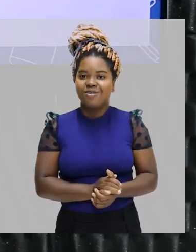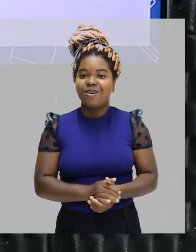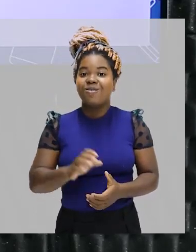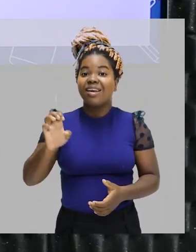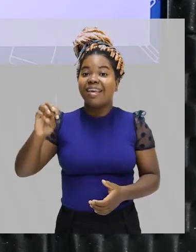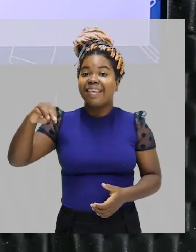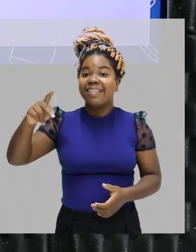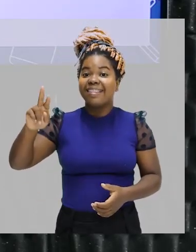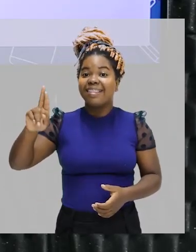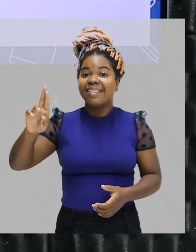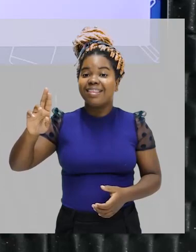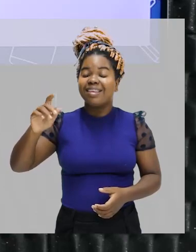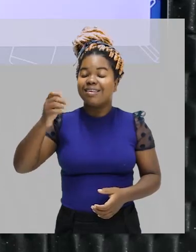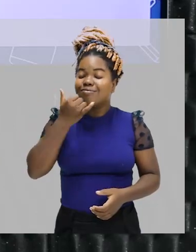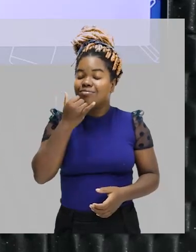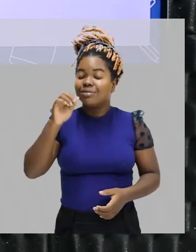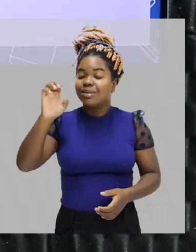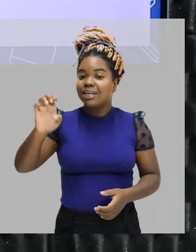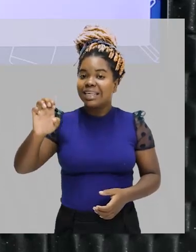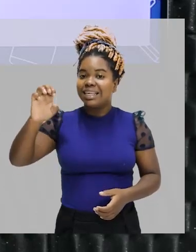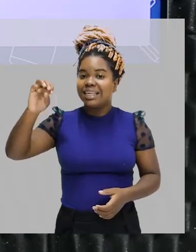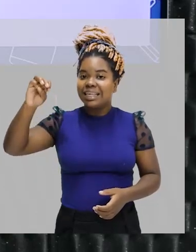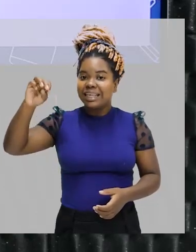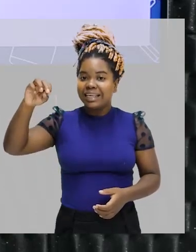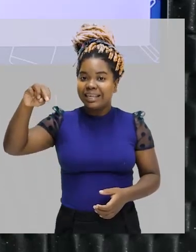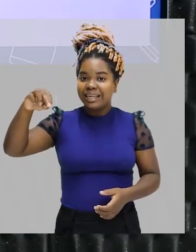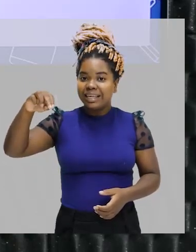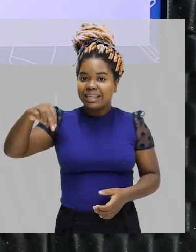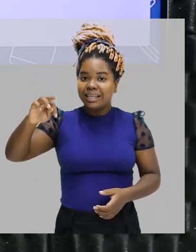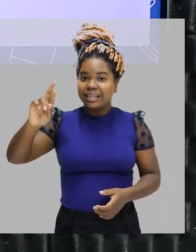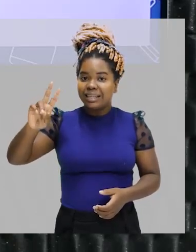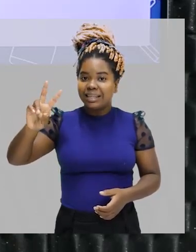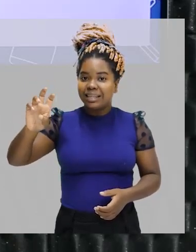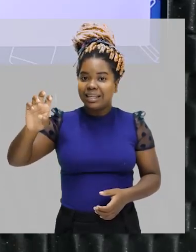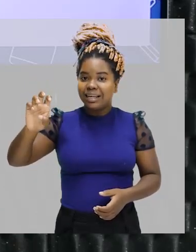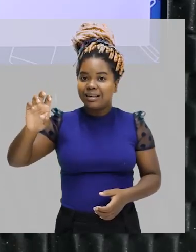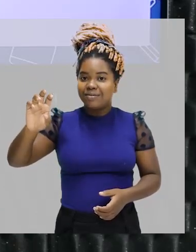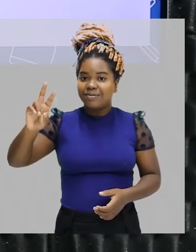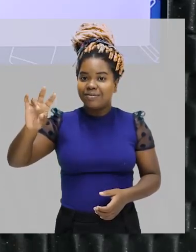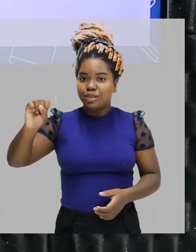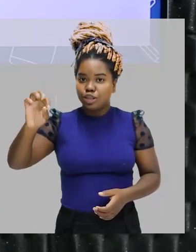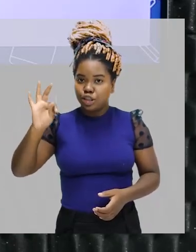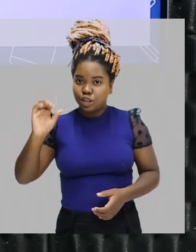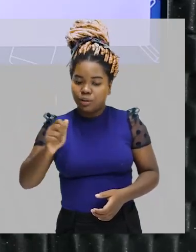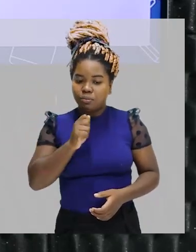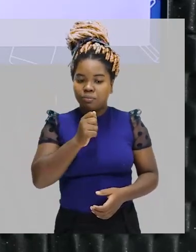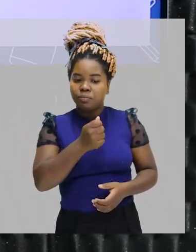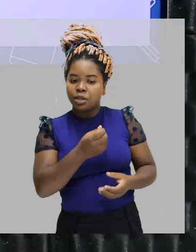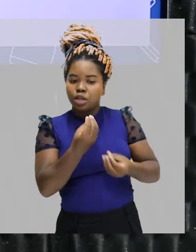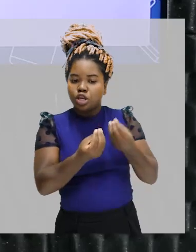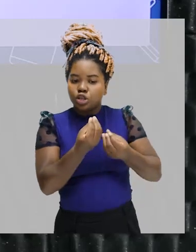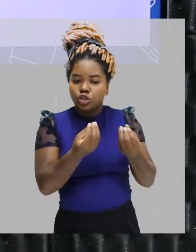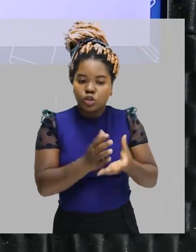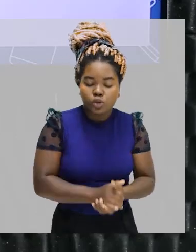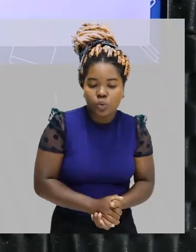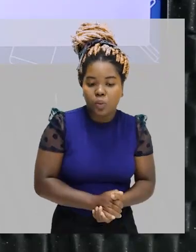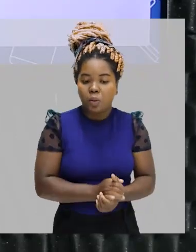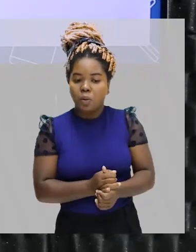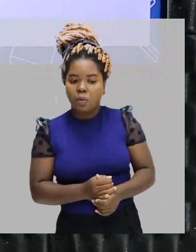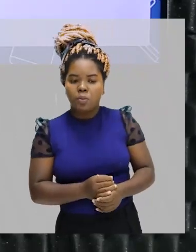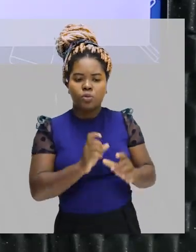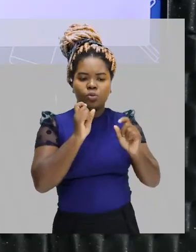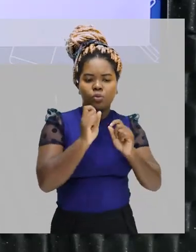várias questões com esse assunto, de como se comportar numa entrevista, do que fazer, do que não fazer, e acaba passando